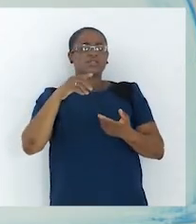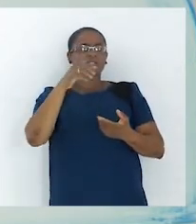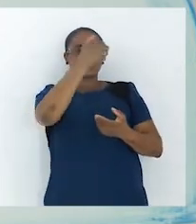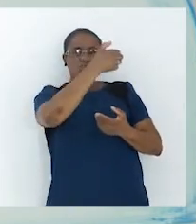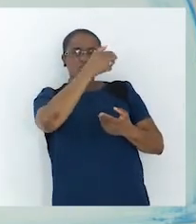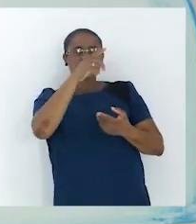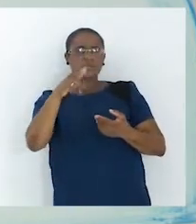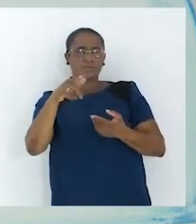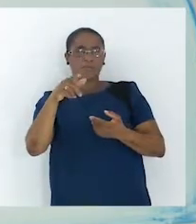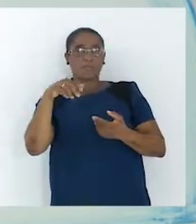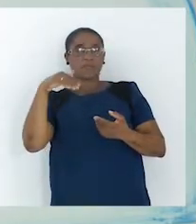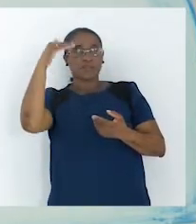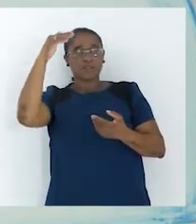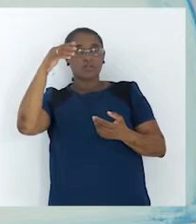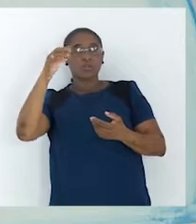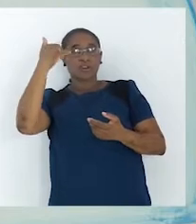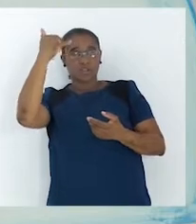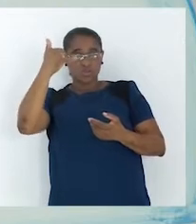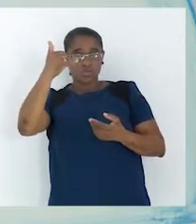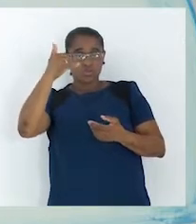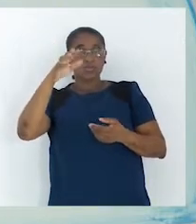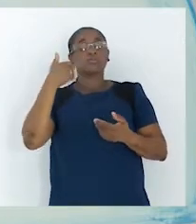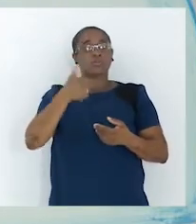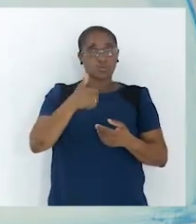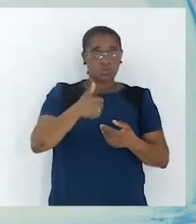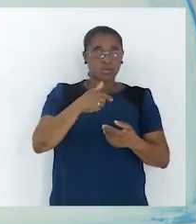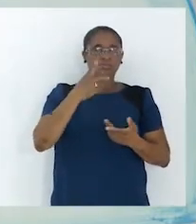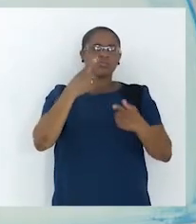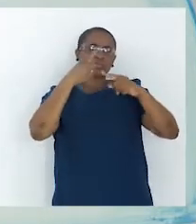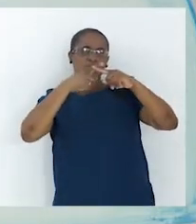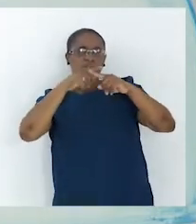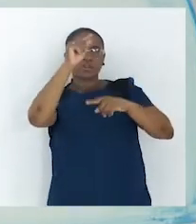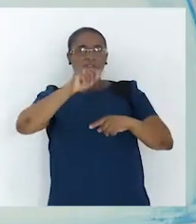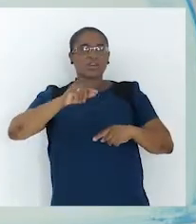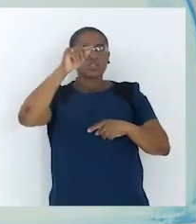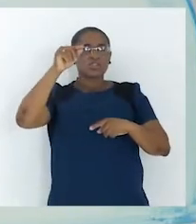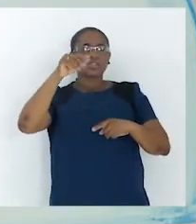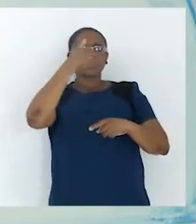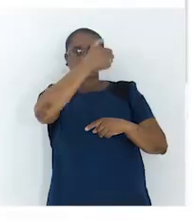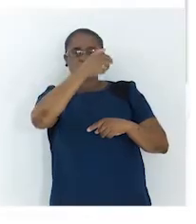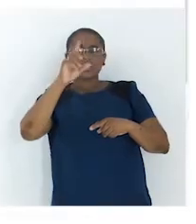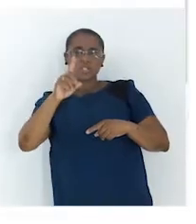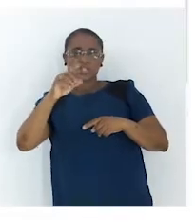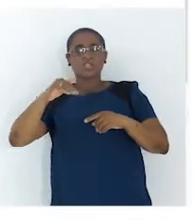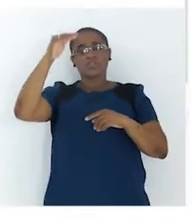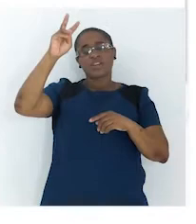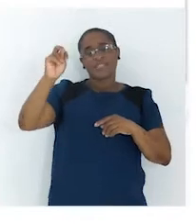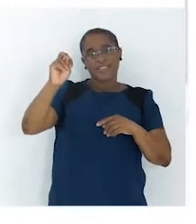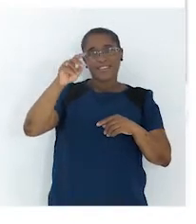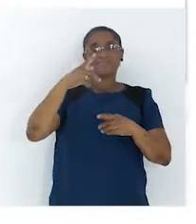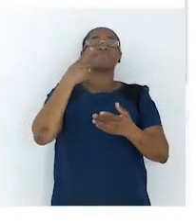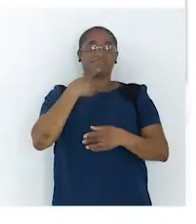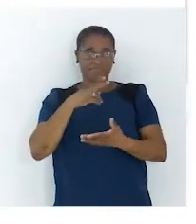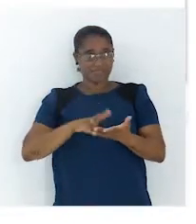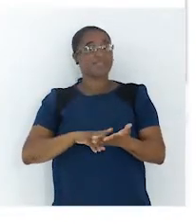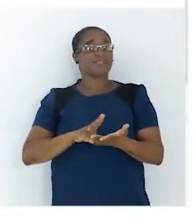muito dente se multiplicarmos o Raiz Esse 5 e três elevado a 3 certo